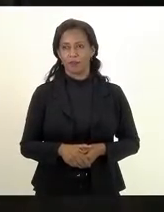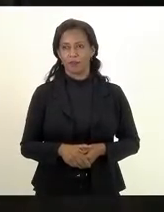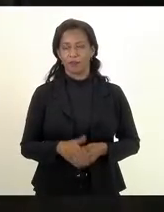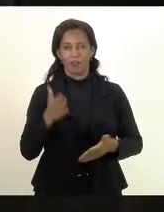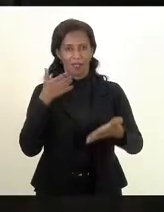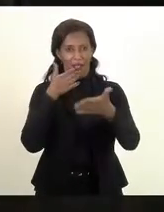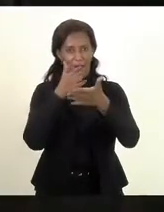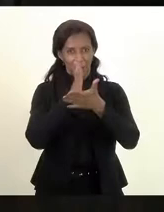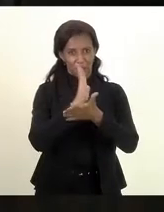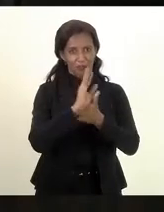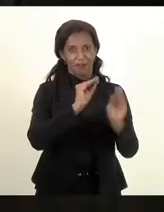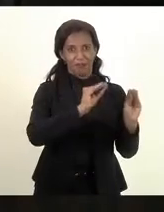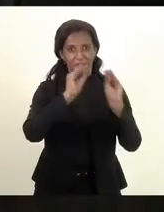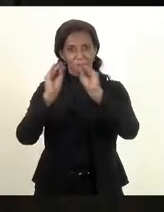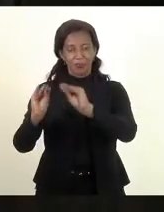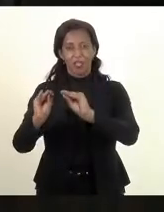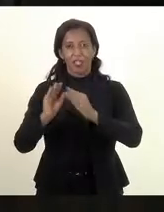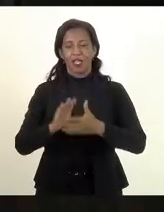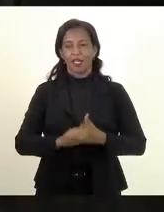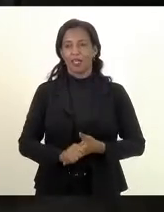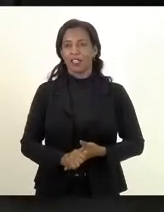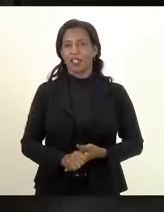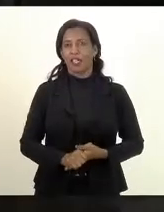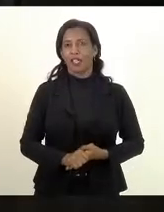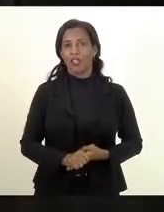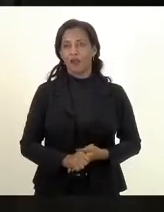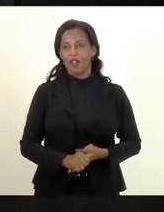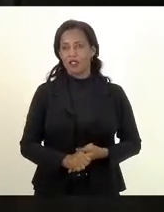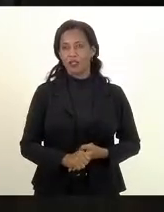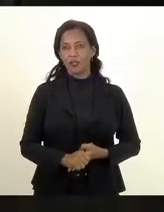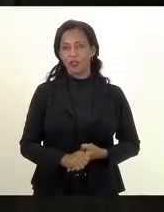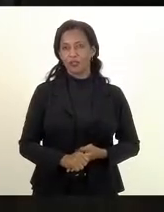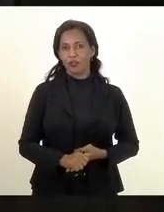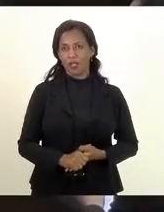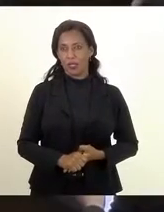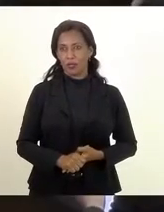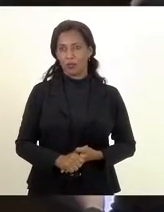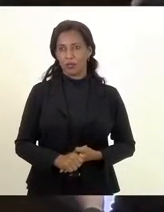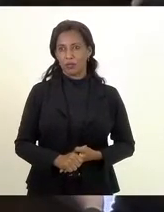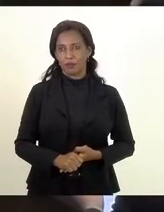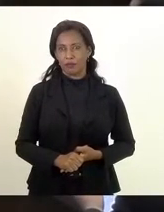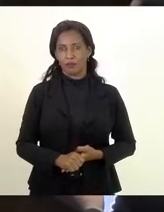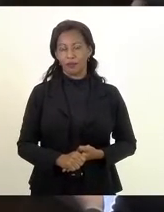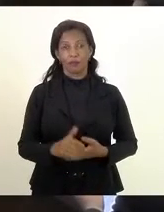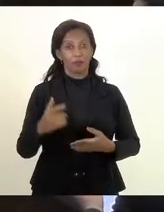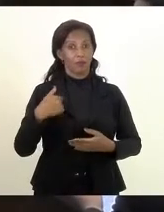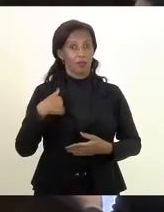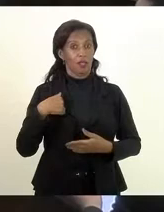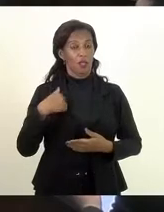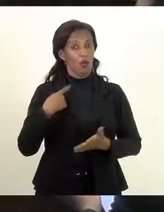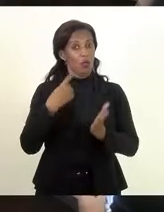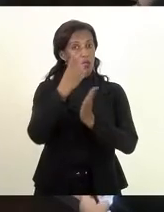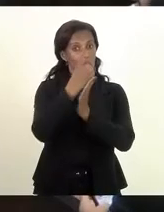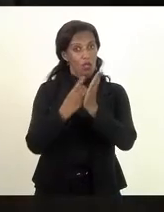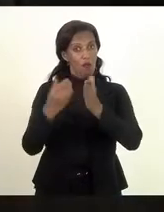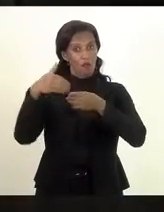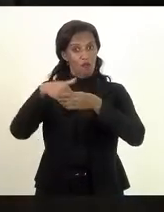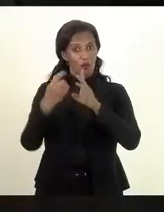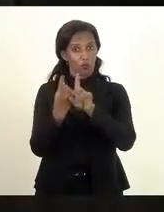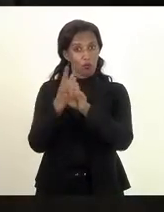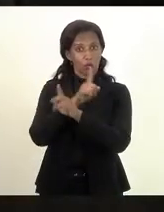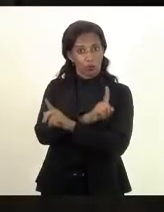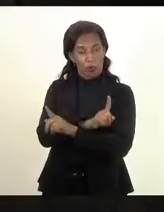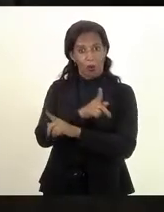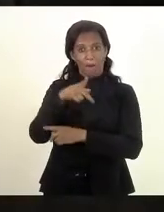aprovado, vai autógrafo. Para declaração de voto. declaração, com voto contrário da bancada do PSOL. da